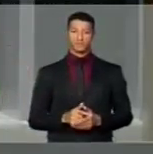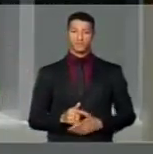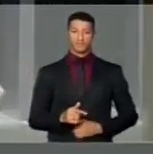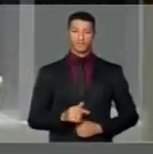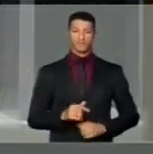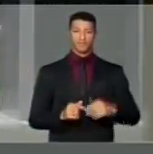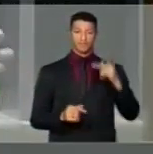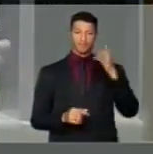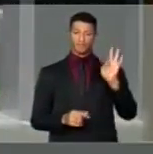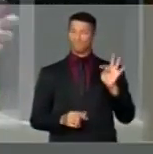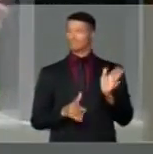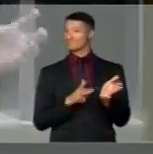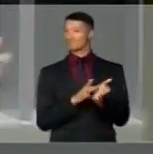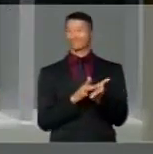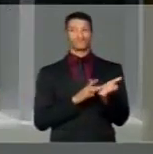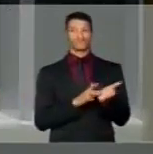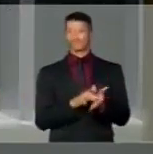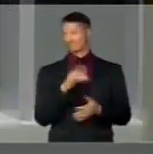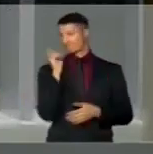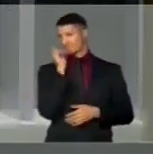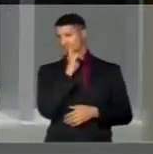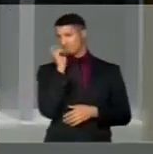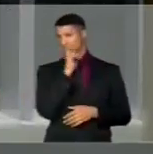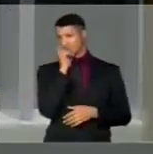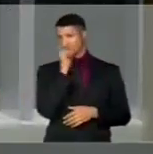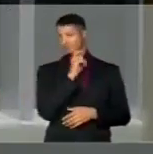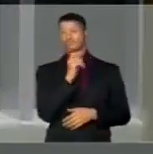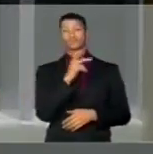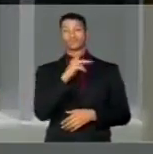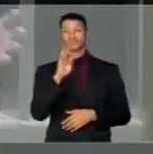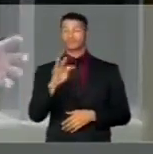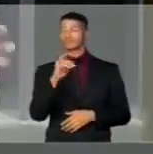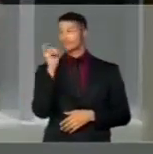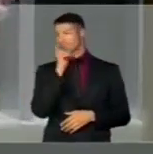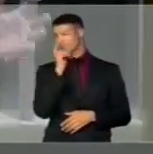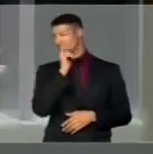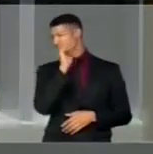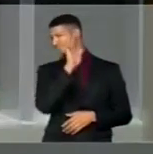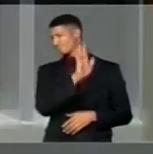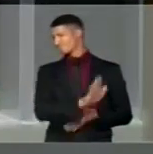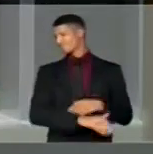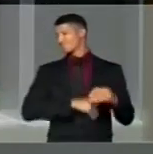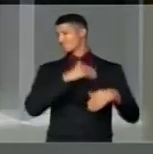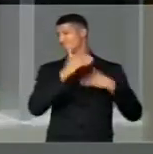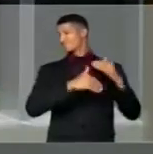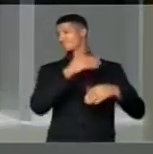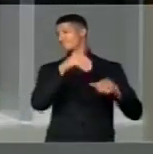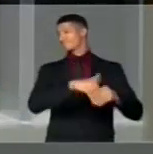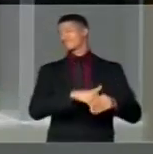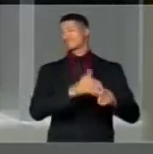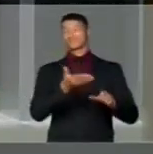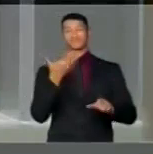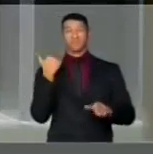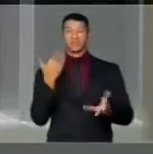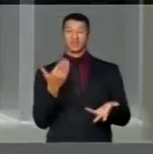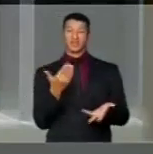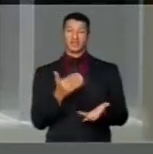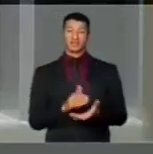O PT não engana mais ninguém. O PT que mentiu em todas as eleições, que mentiu na eleição